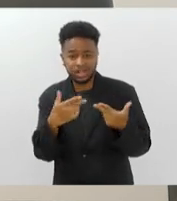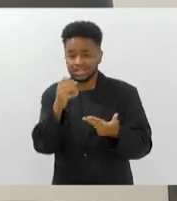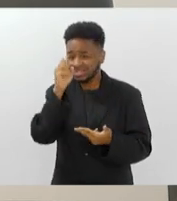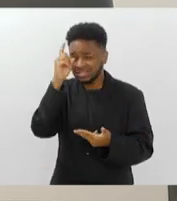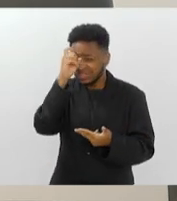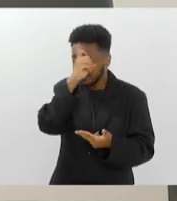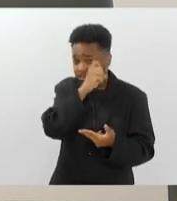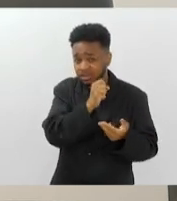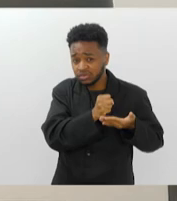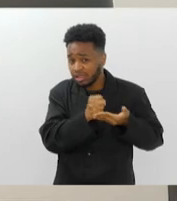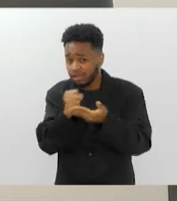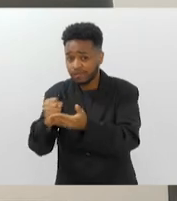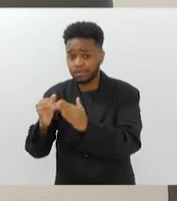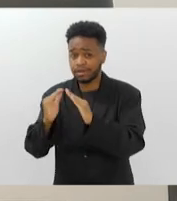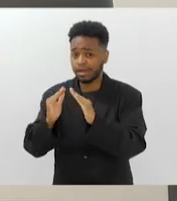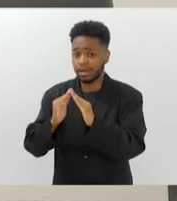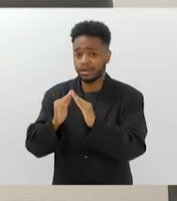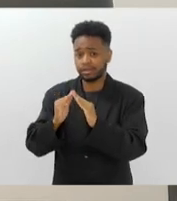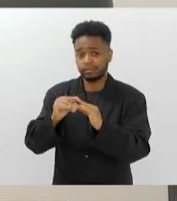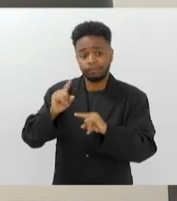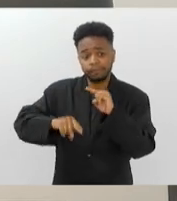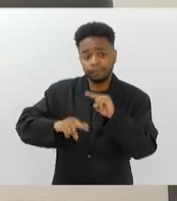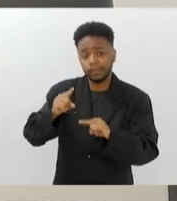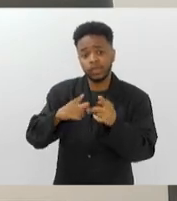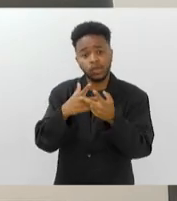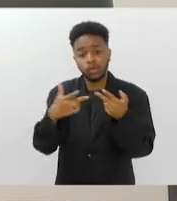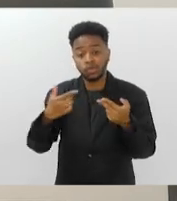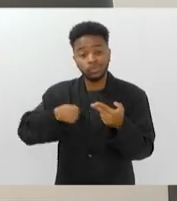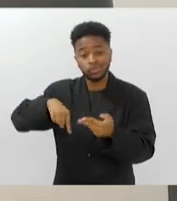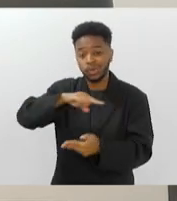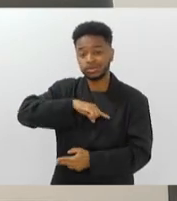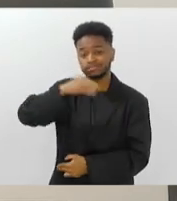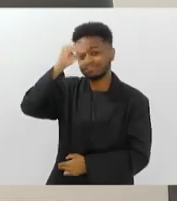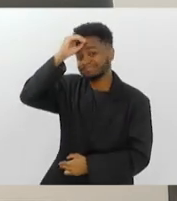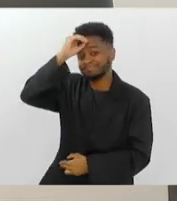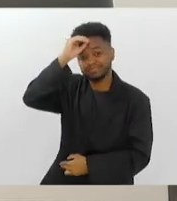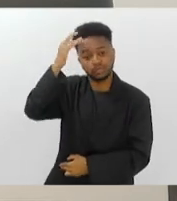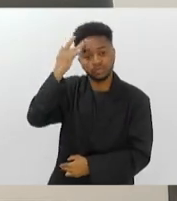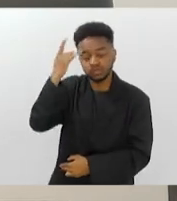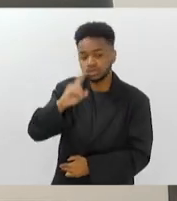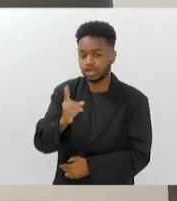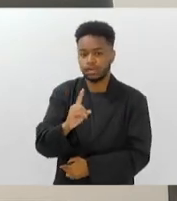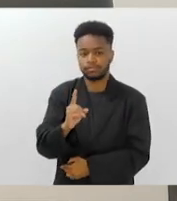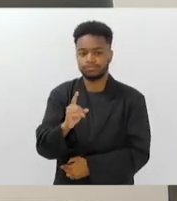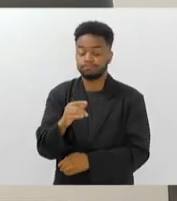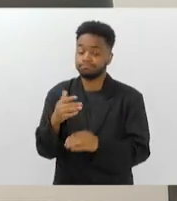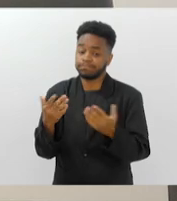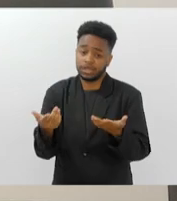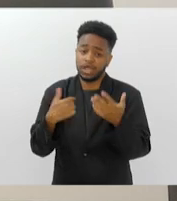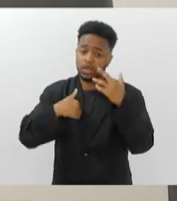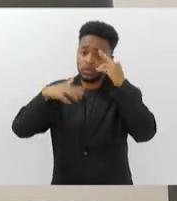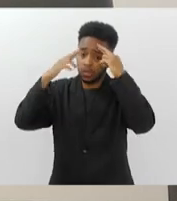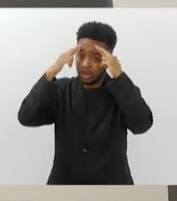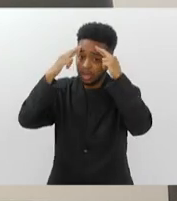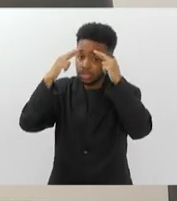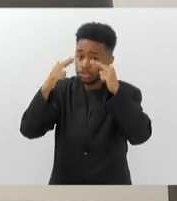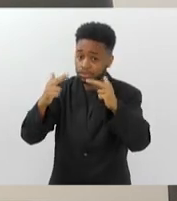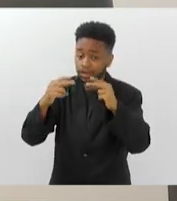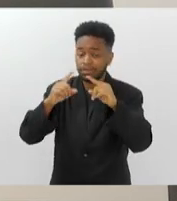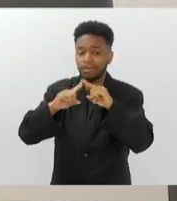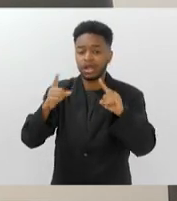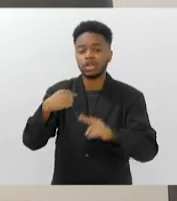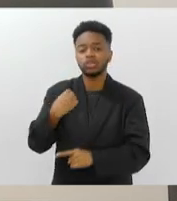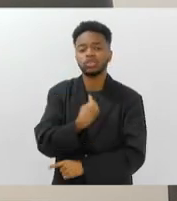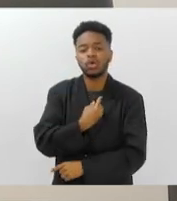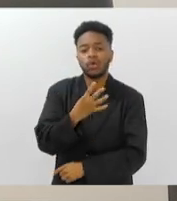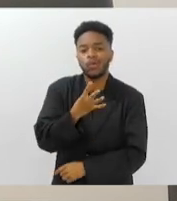aparelho e a gente não tem noção né acho que com todo respeito a gente conhece